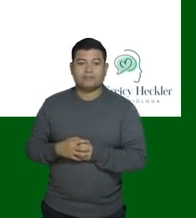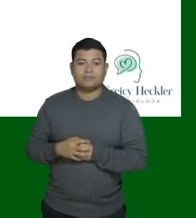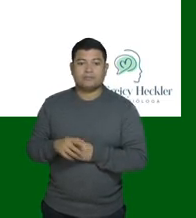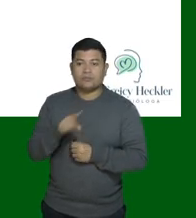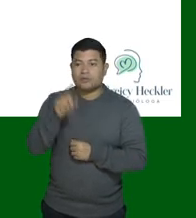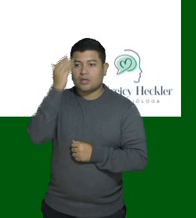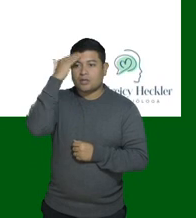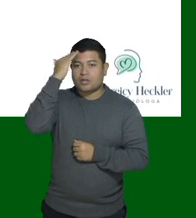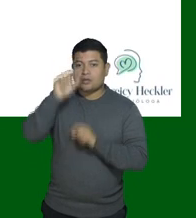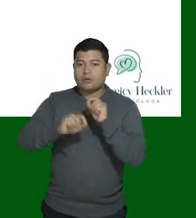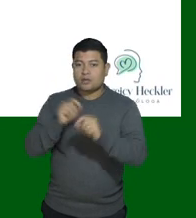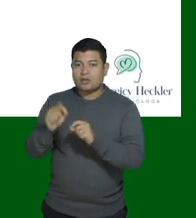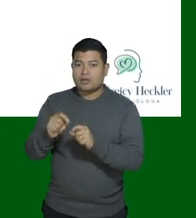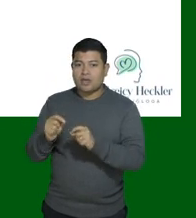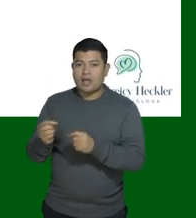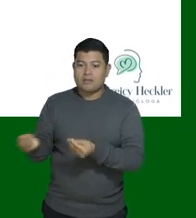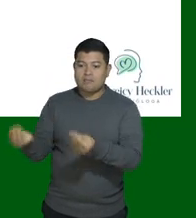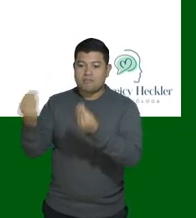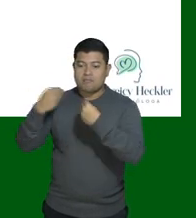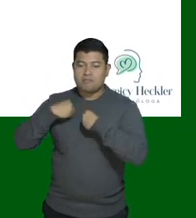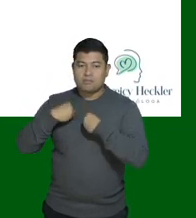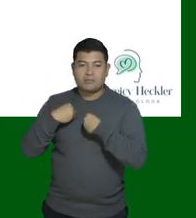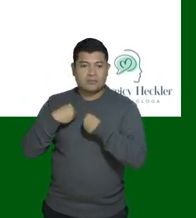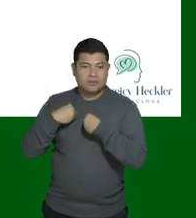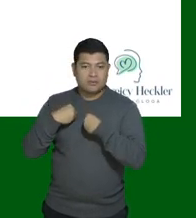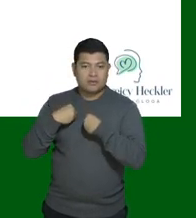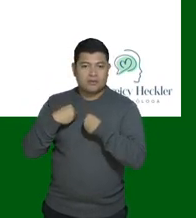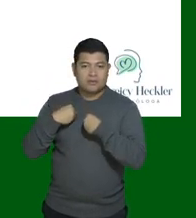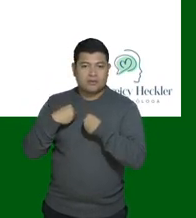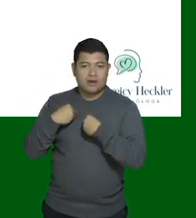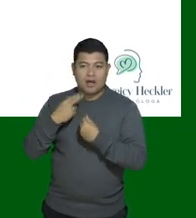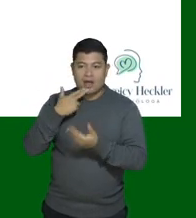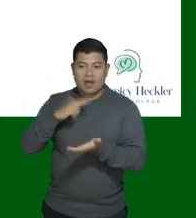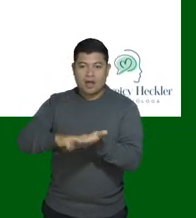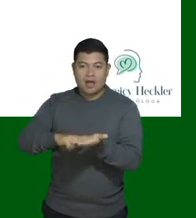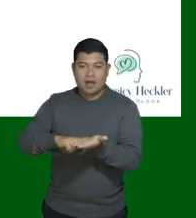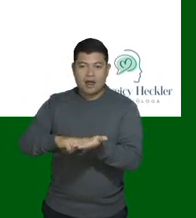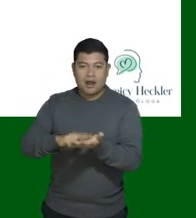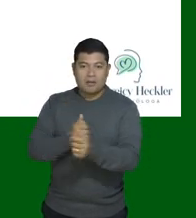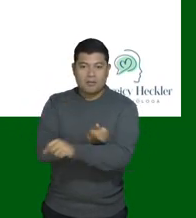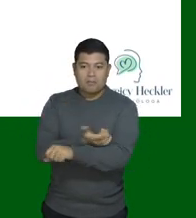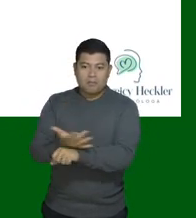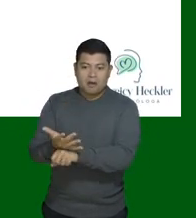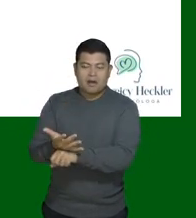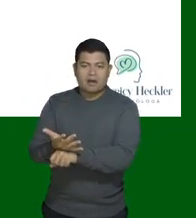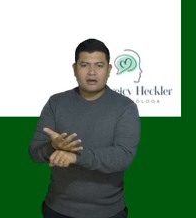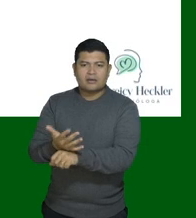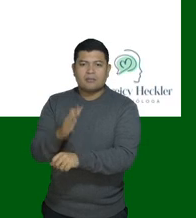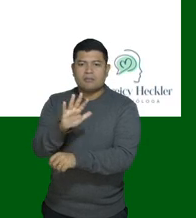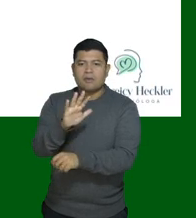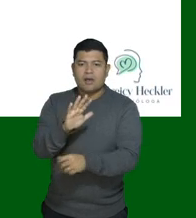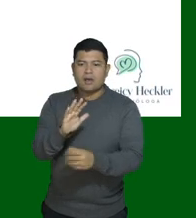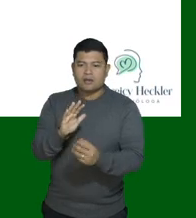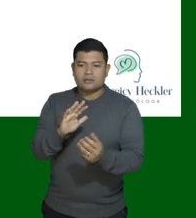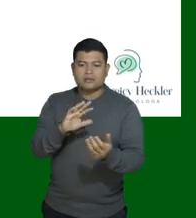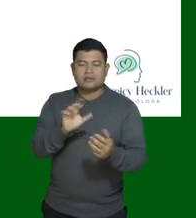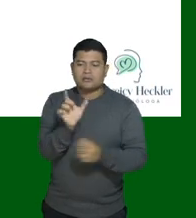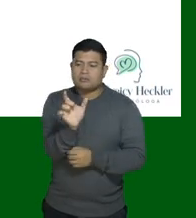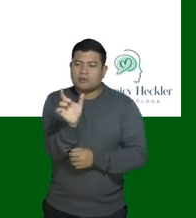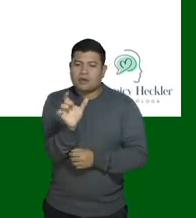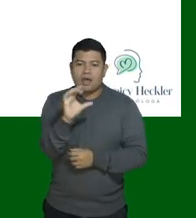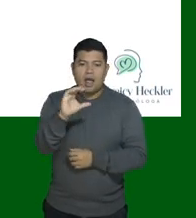Ele me deu carta branca. A palavra carta tem um sentido aí dentro.